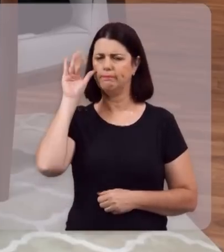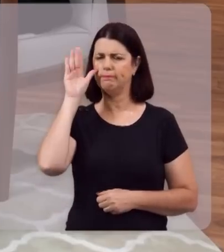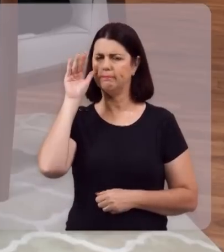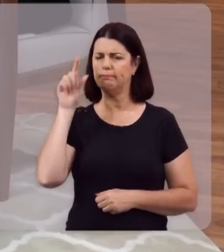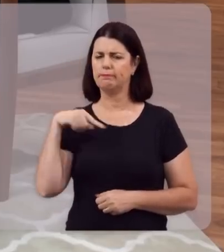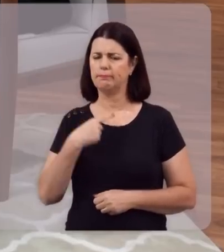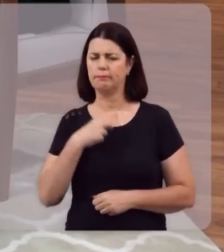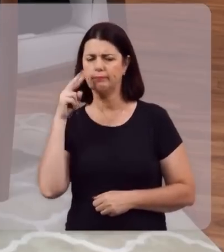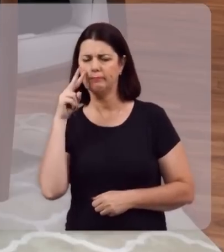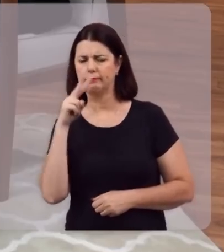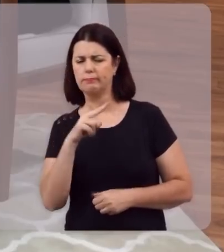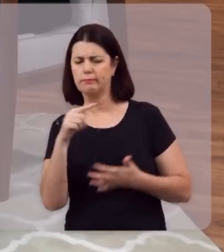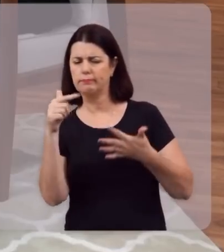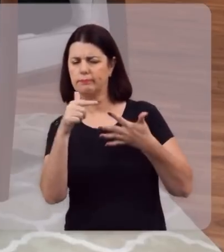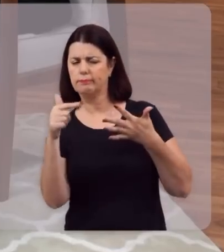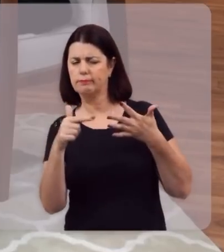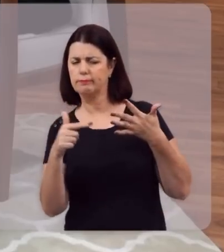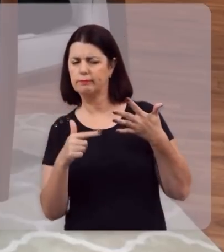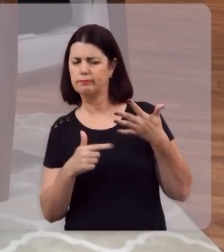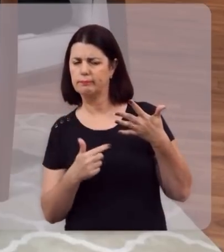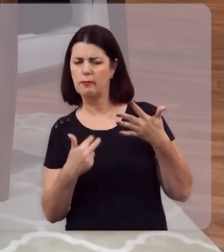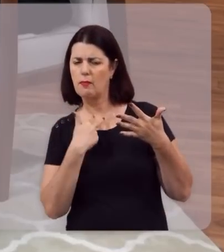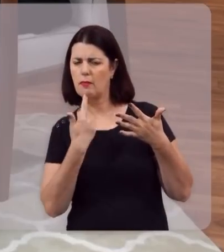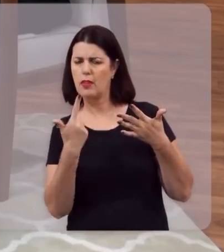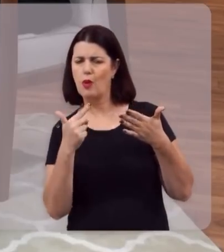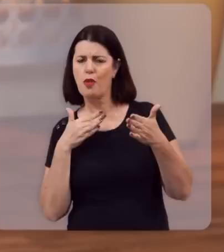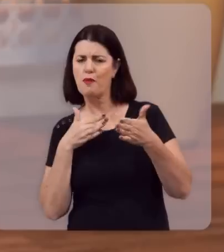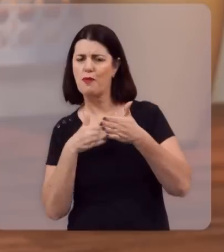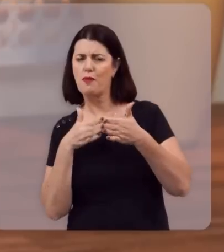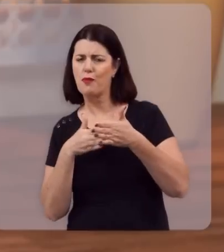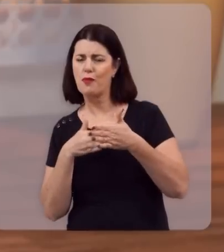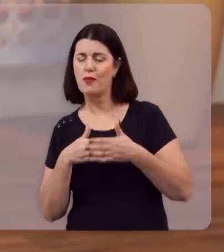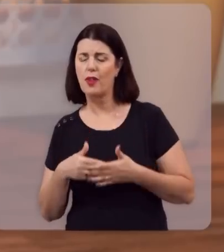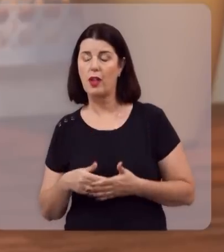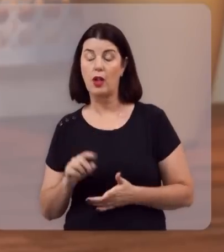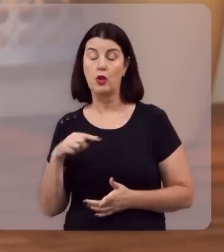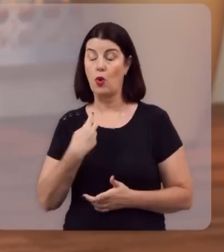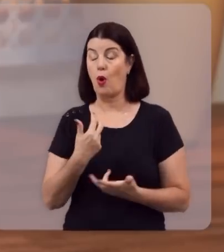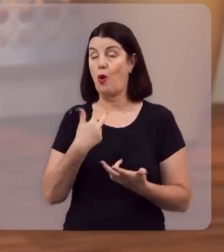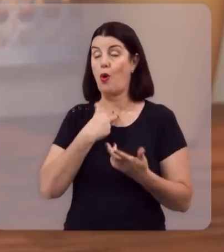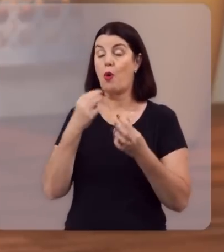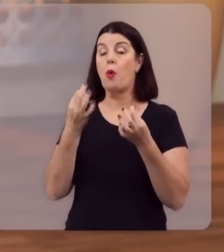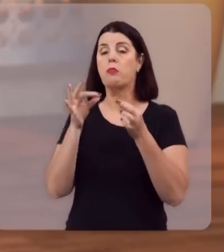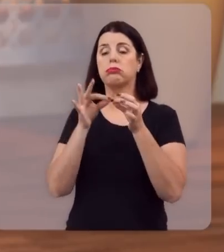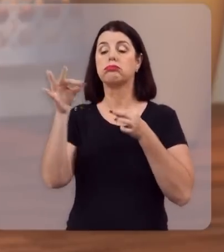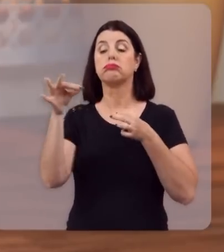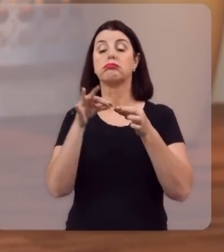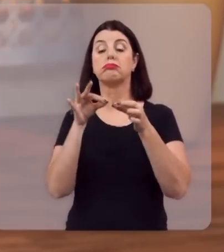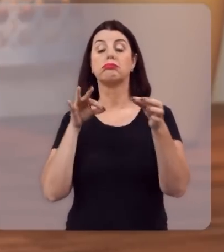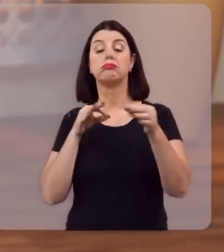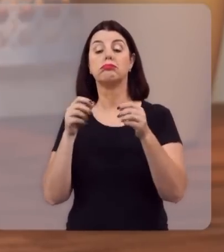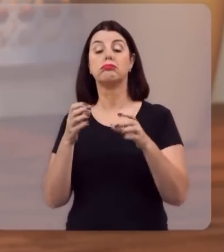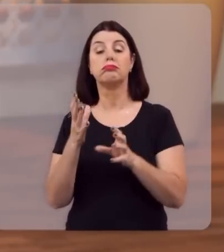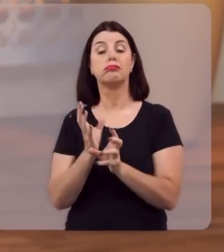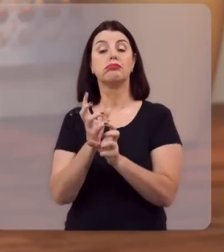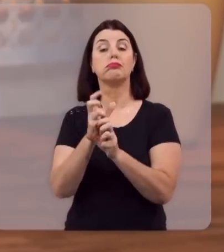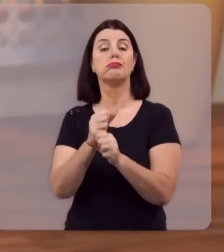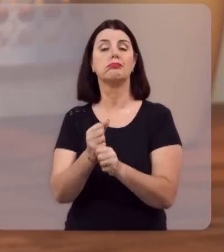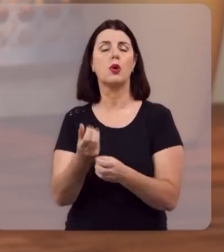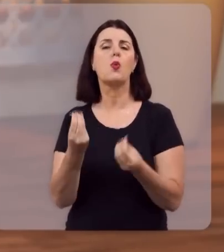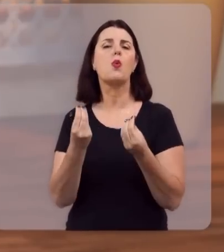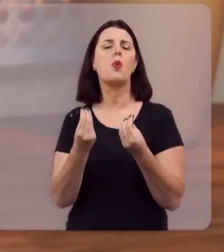interessante olharmos para essas infinitudes de Deus ou seja aquilo que não temos como mensurar como que você